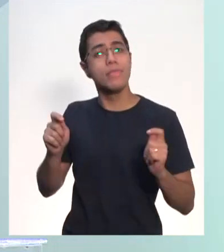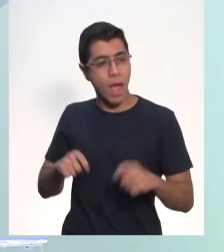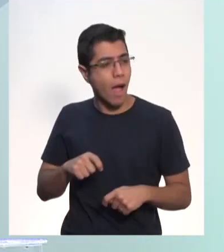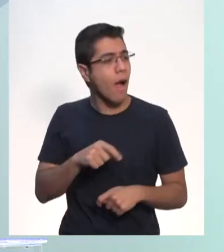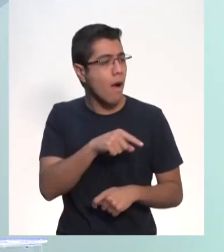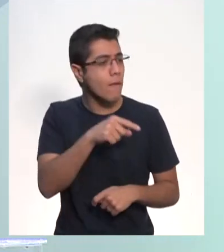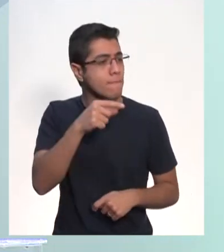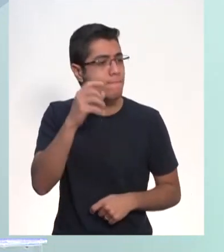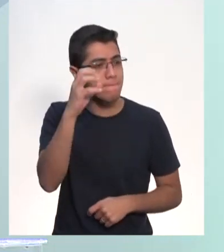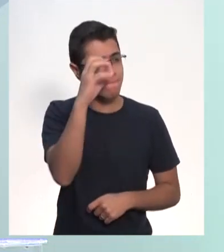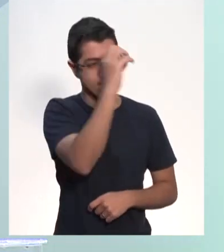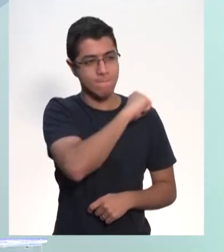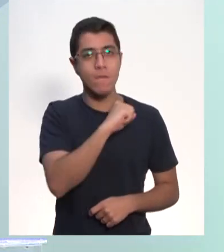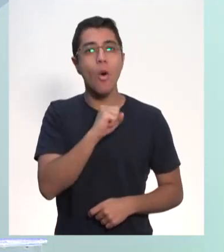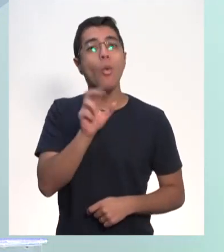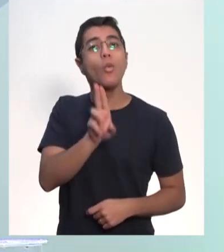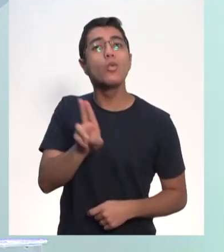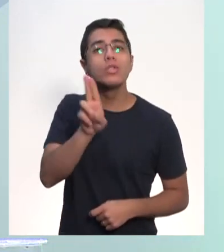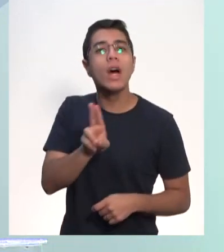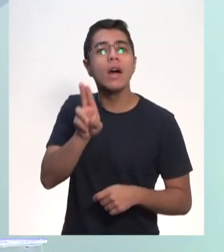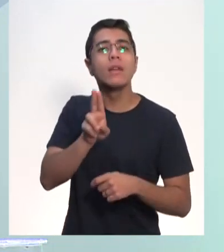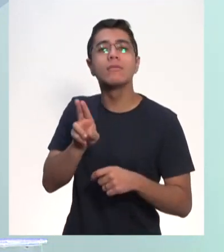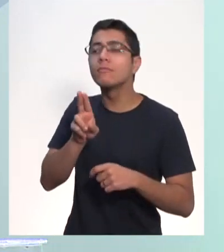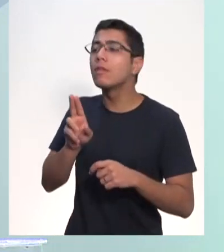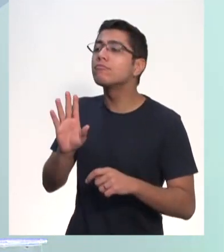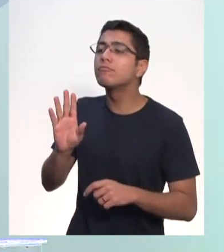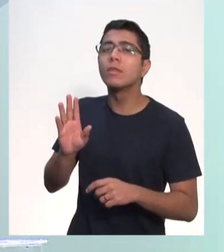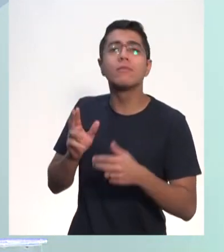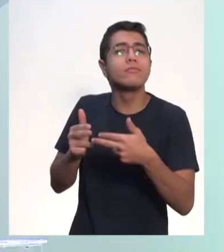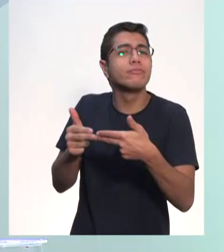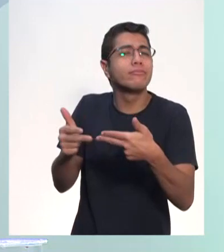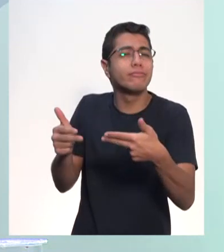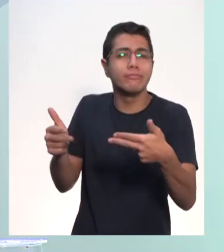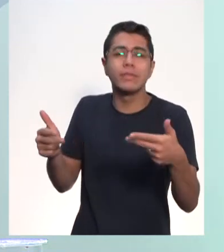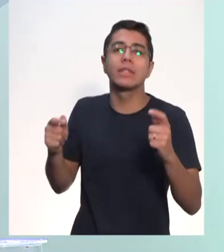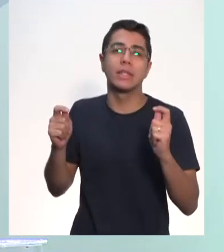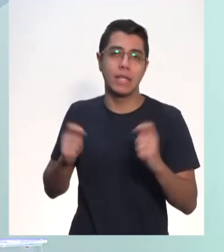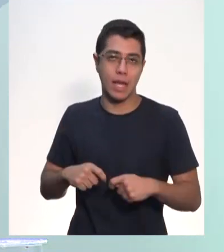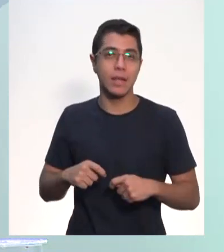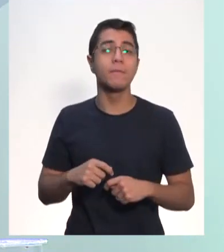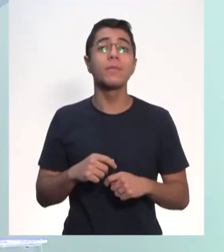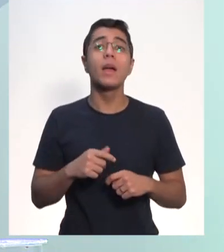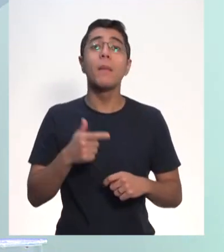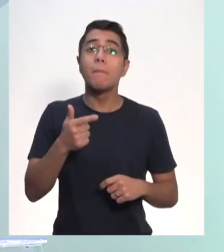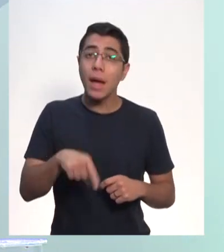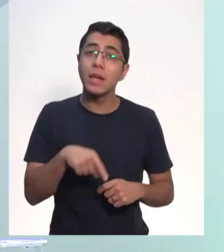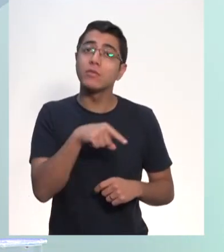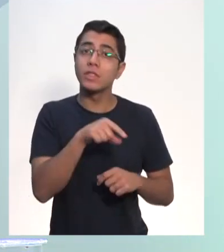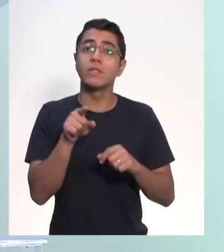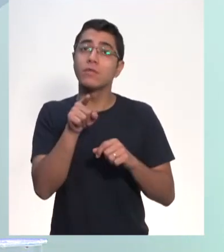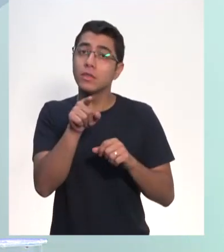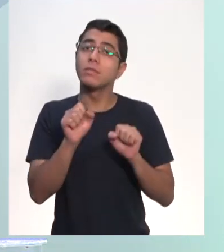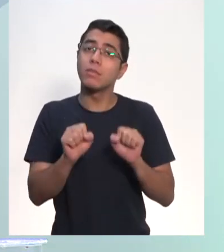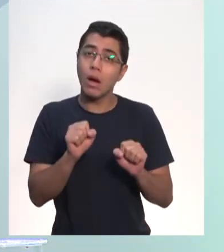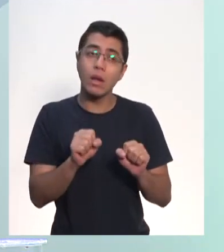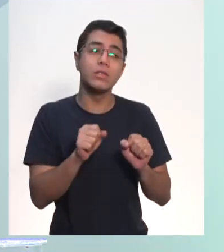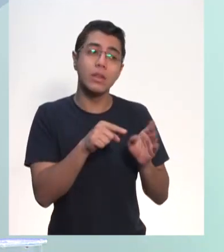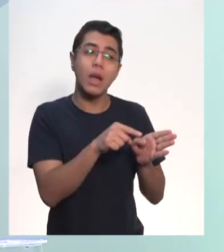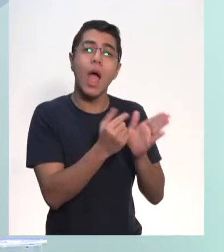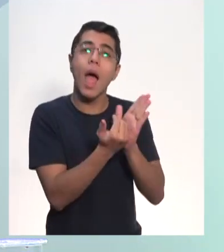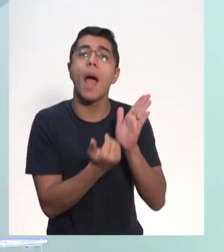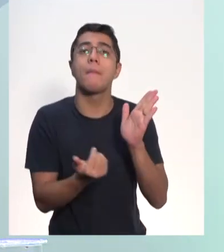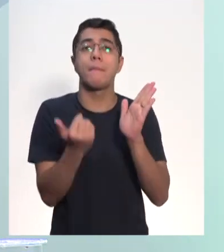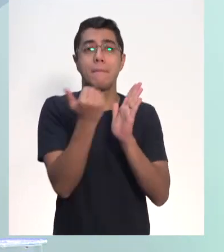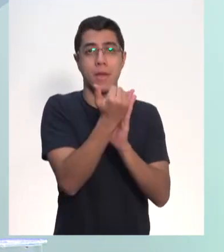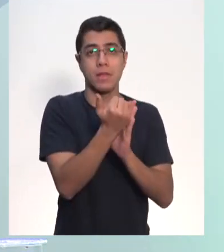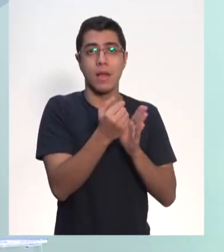traz possibilidades de ampliação. Essa habilidade, a gente tinha também no primeiro bimestre uma outra habilidade de ciências que